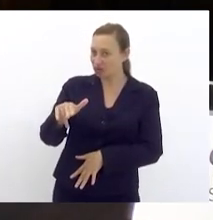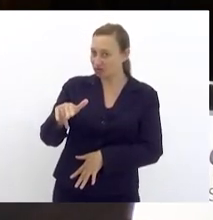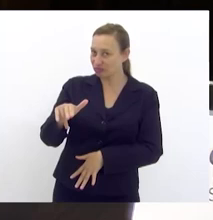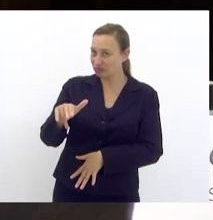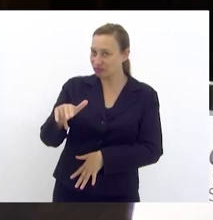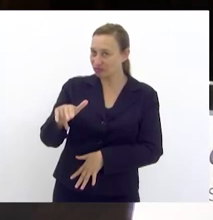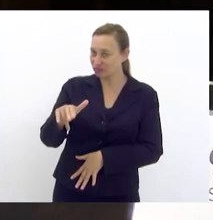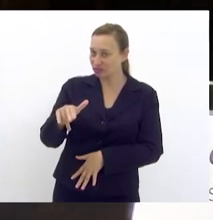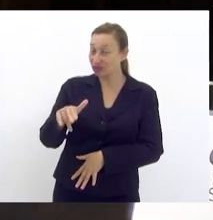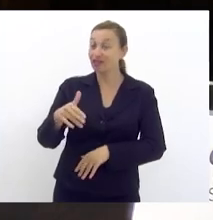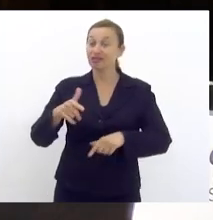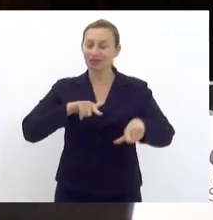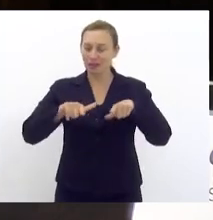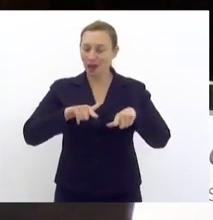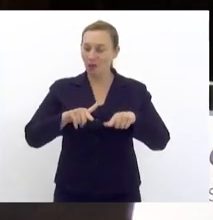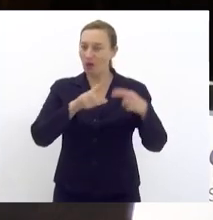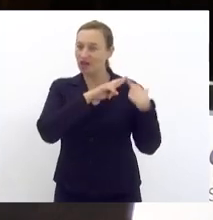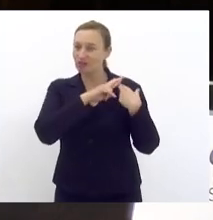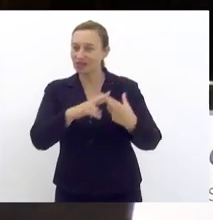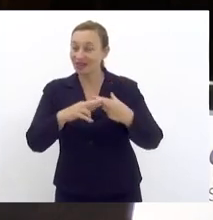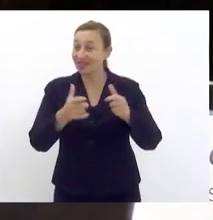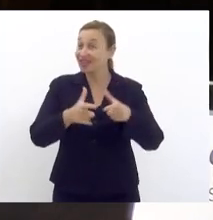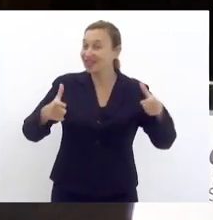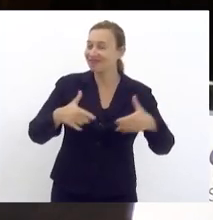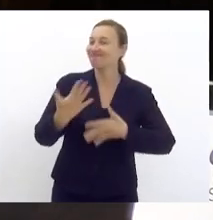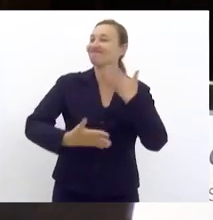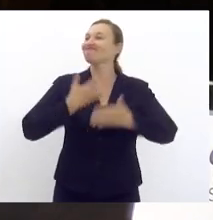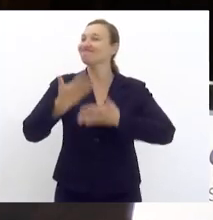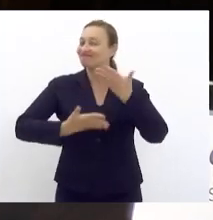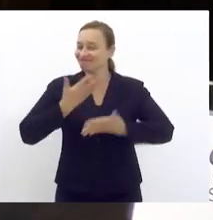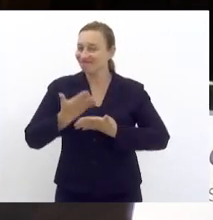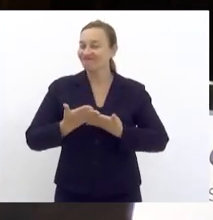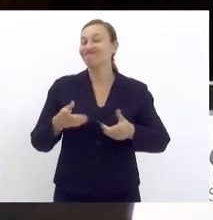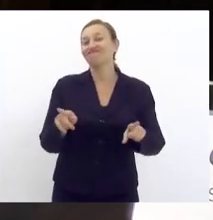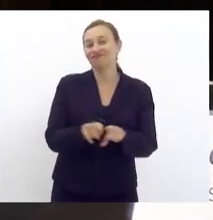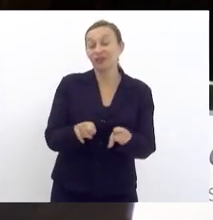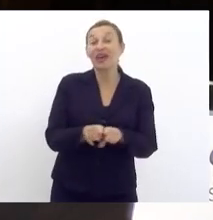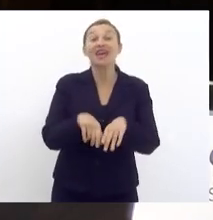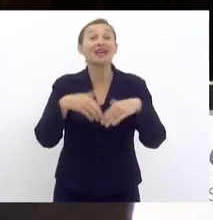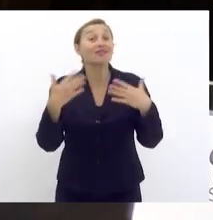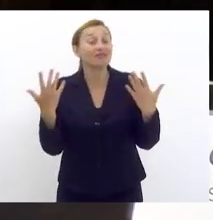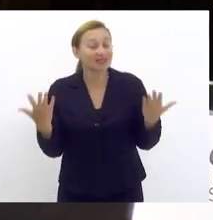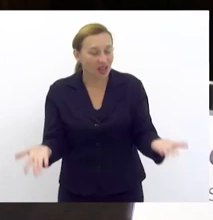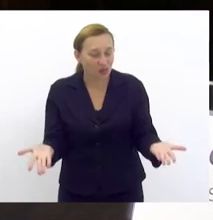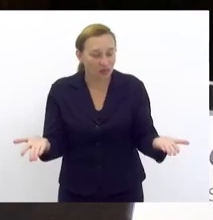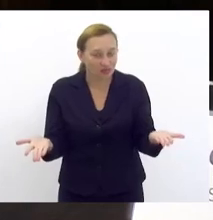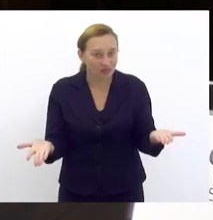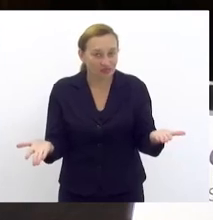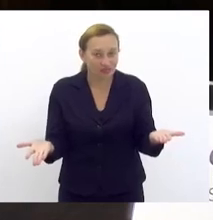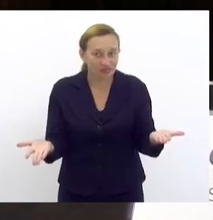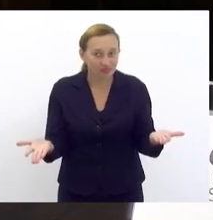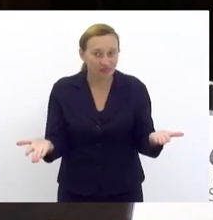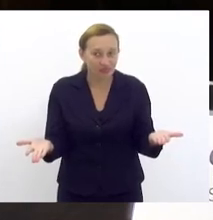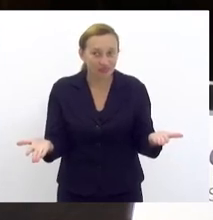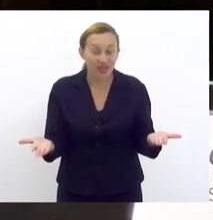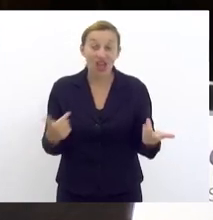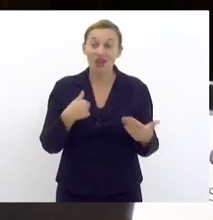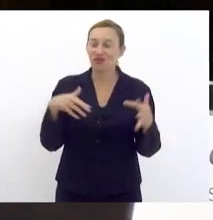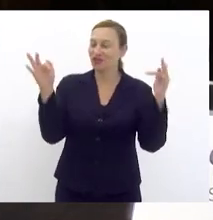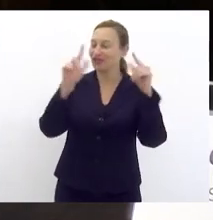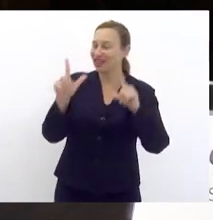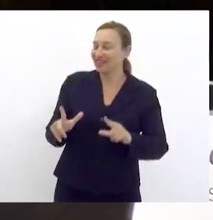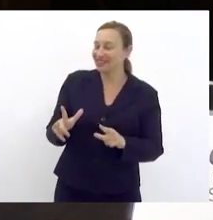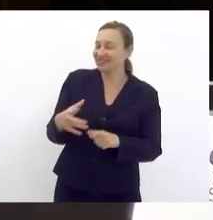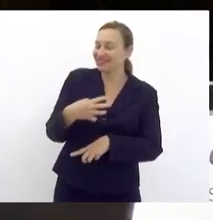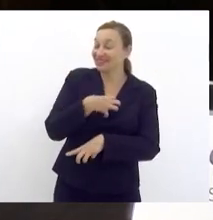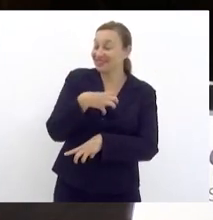uma responsabilidade muito grande e uma alegria também muito grande. Então, eu fico muito feliz, me sinto